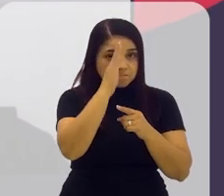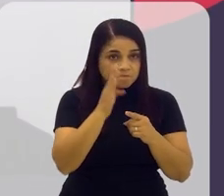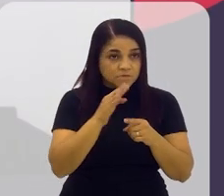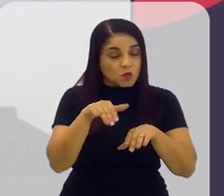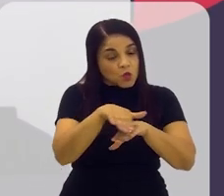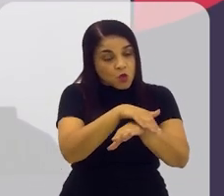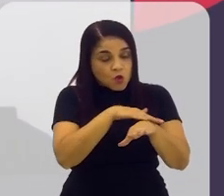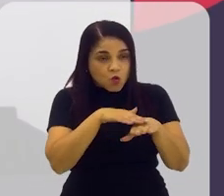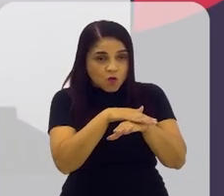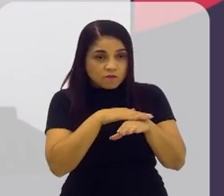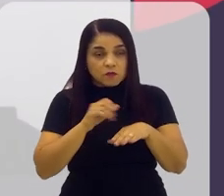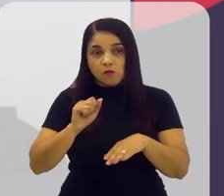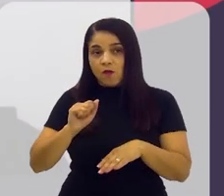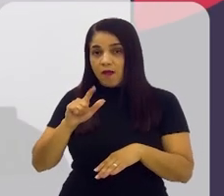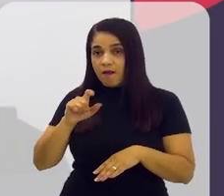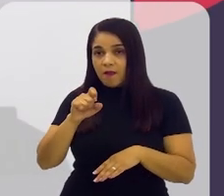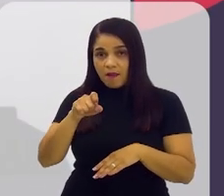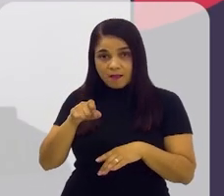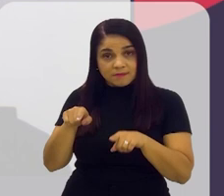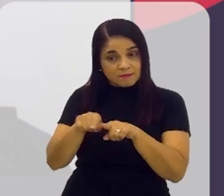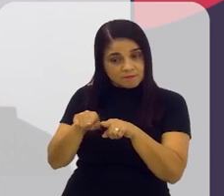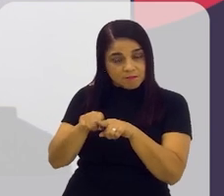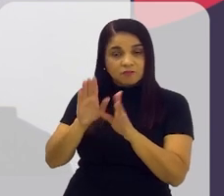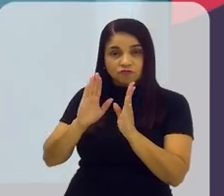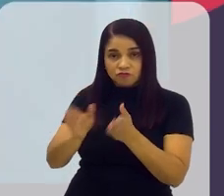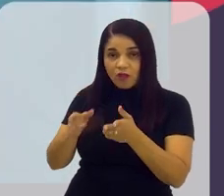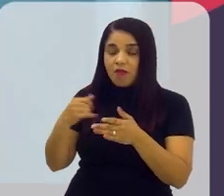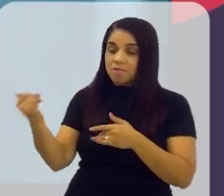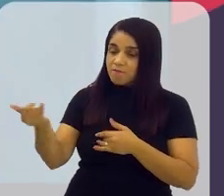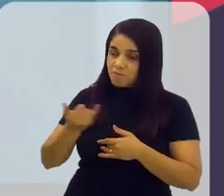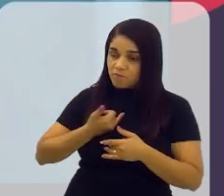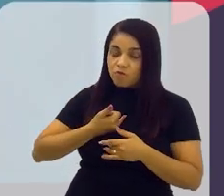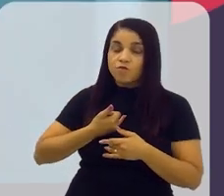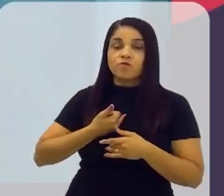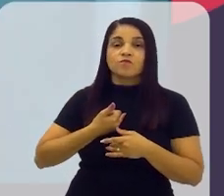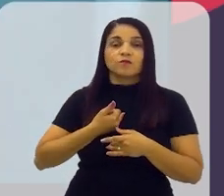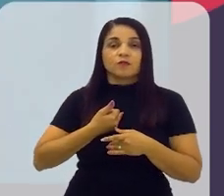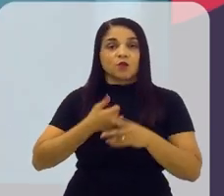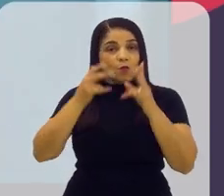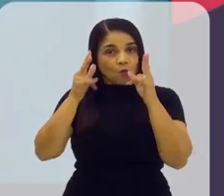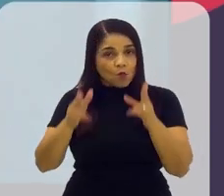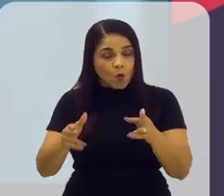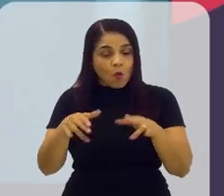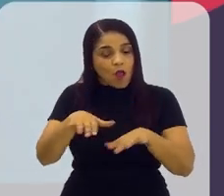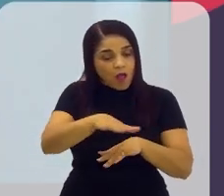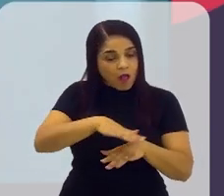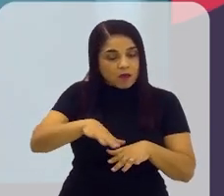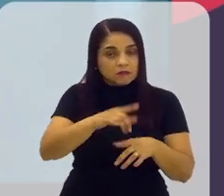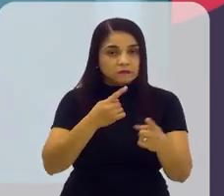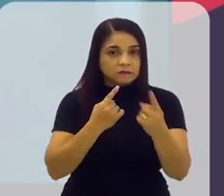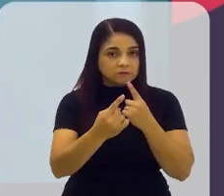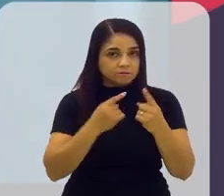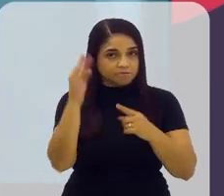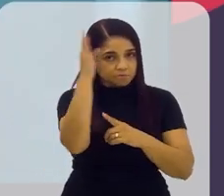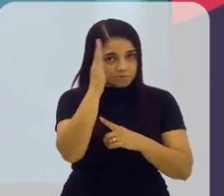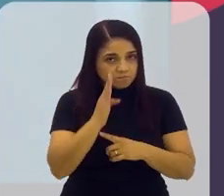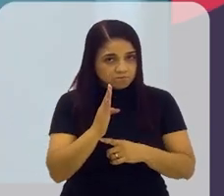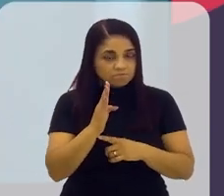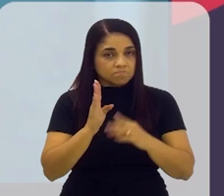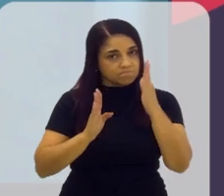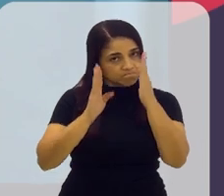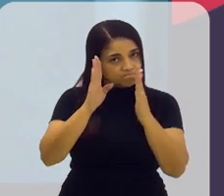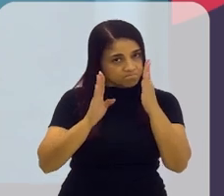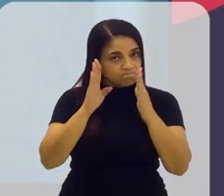Brasil, eu estava conversando com Alex, e o Alex também já me falou dessa informação ocorrendo ali na região